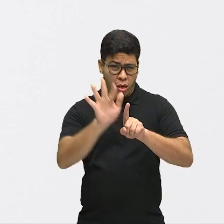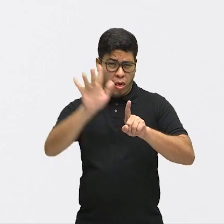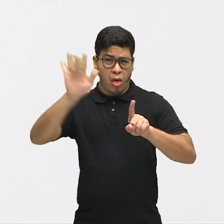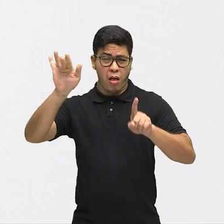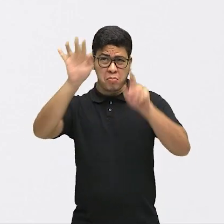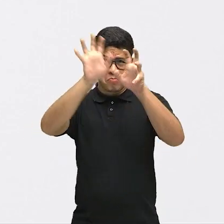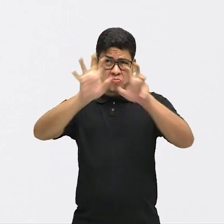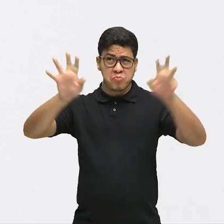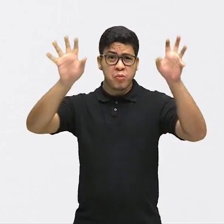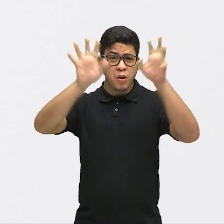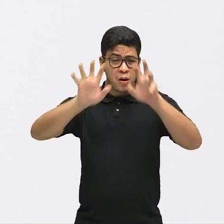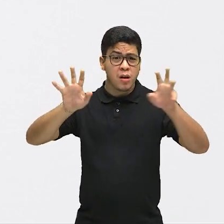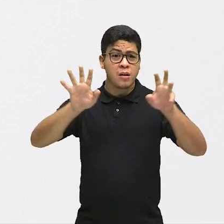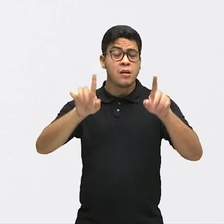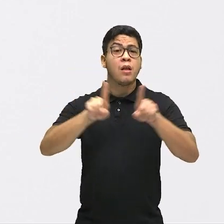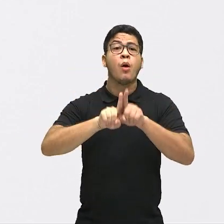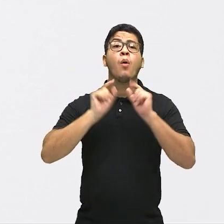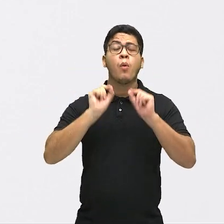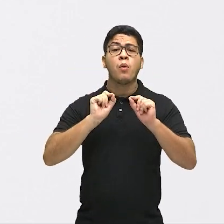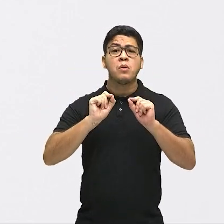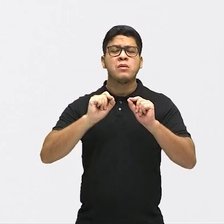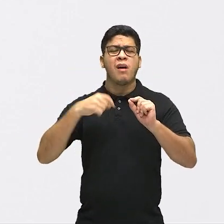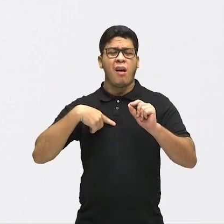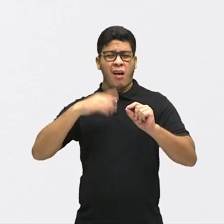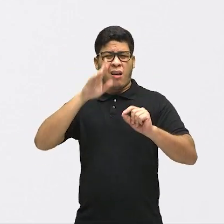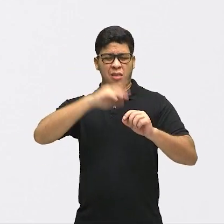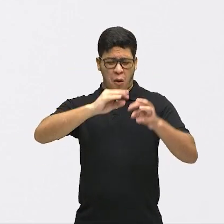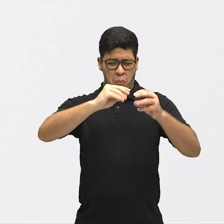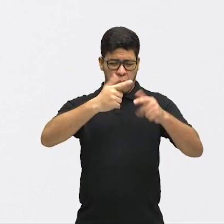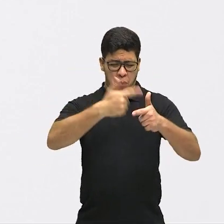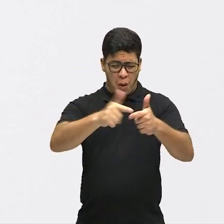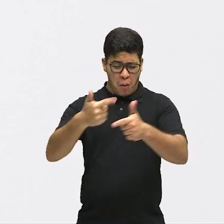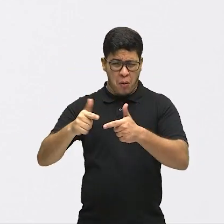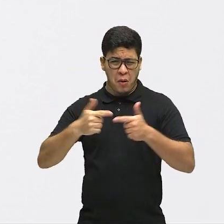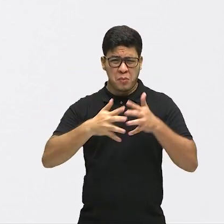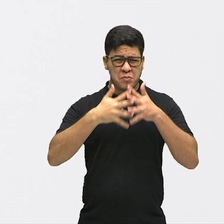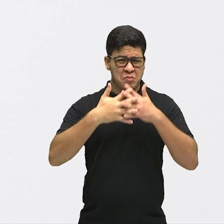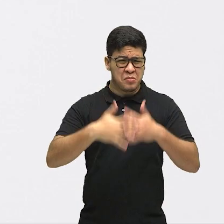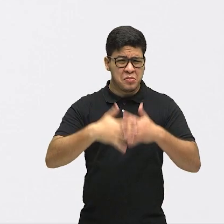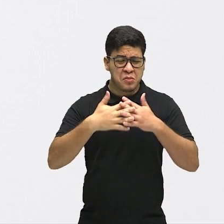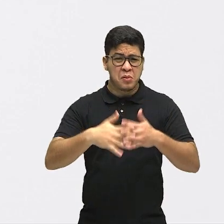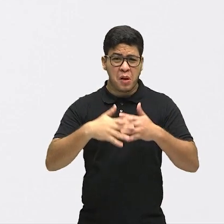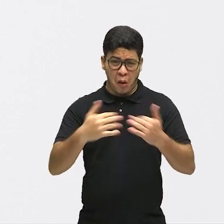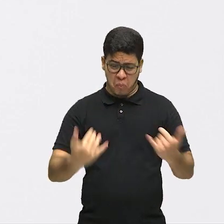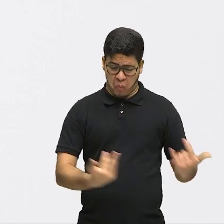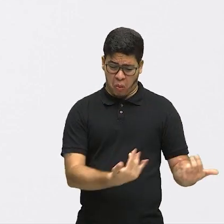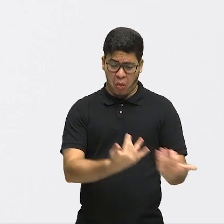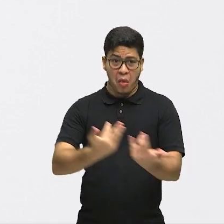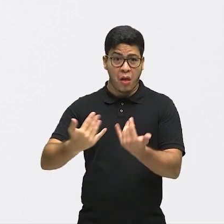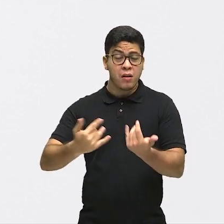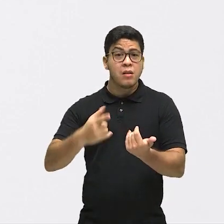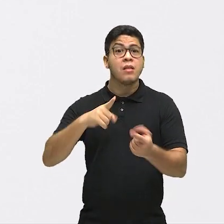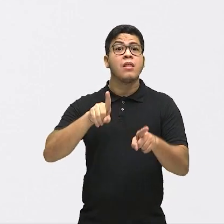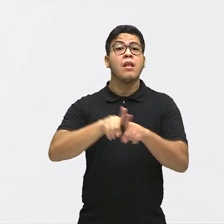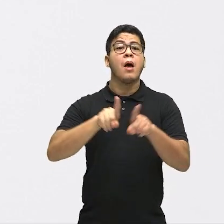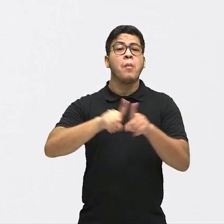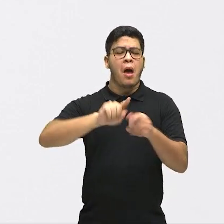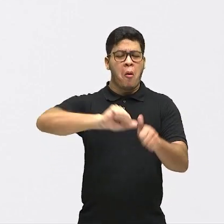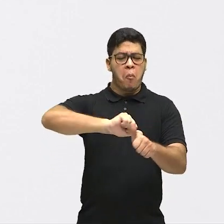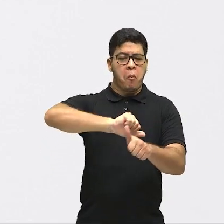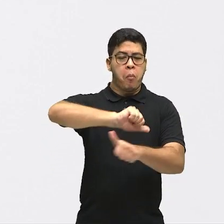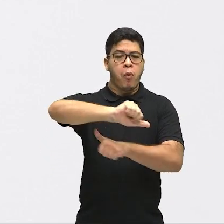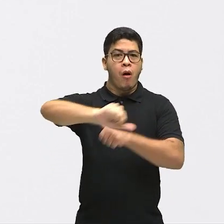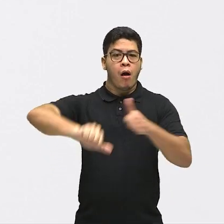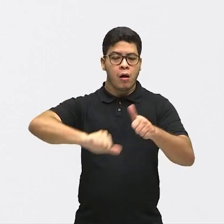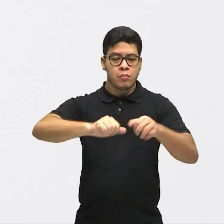atmosfera, provoca acidentes e incêndios e altera as características do